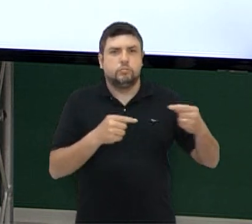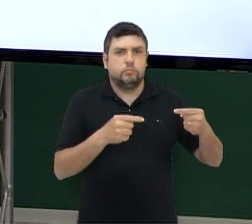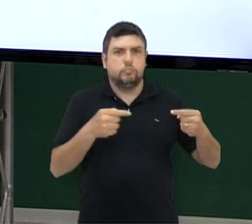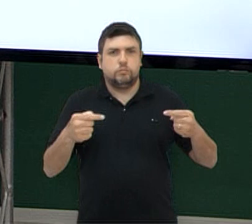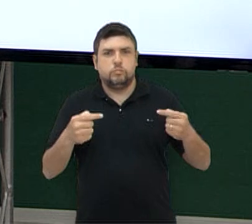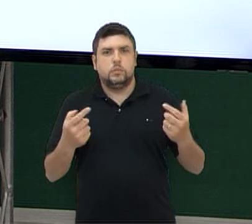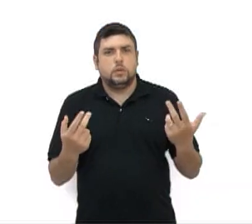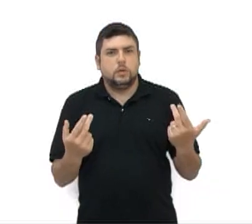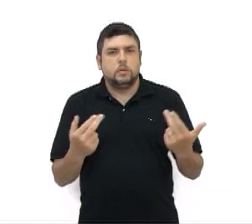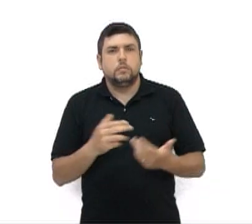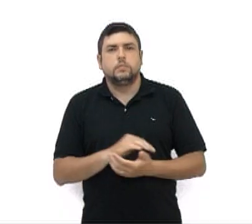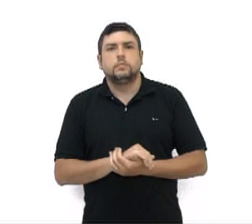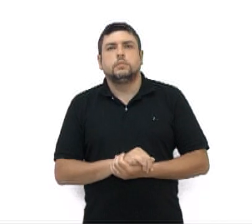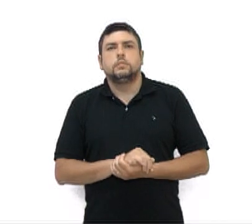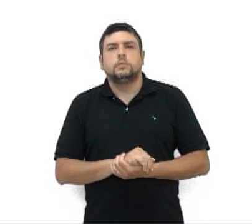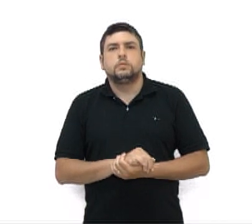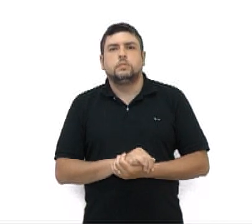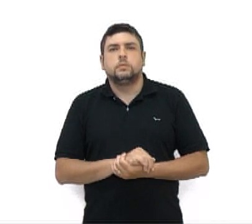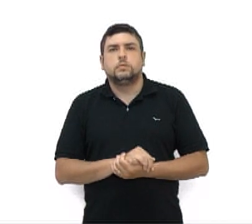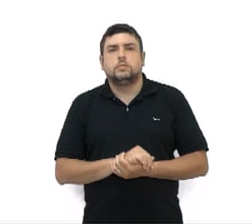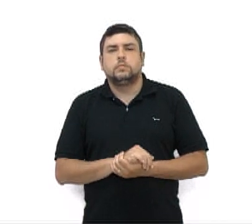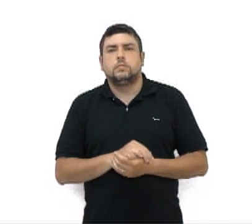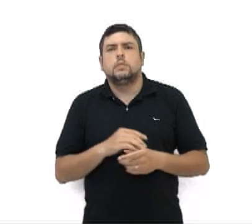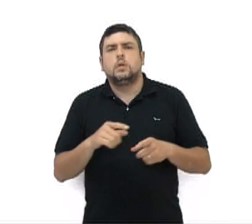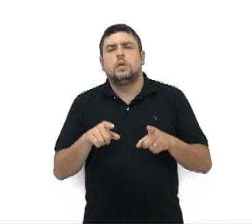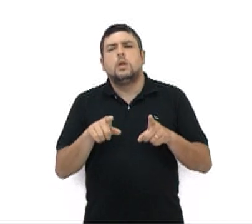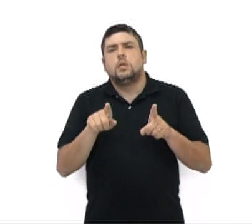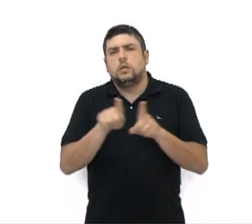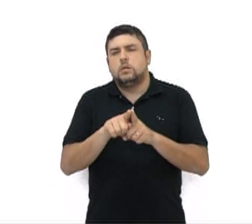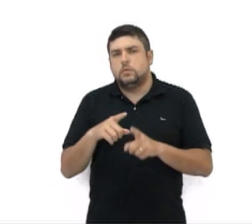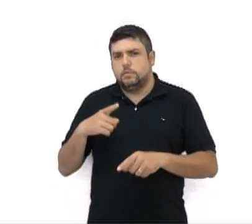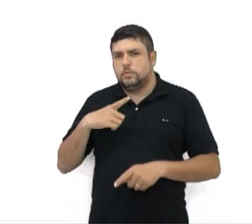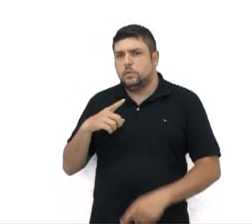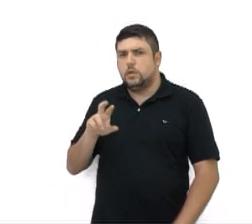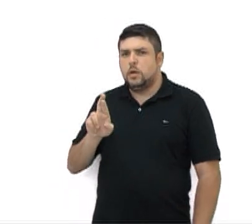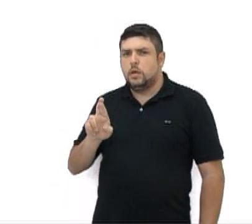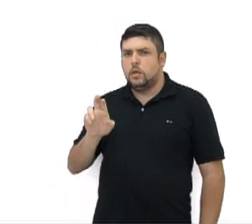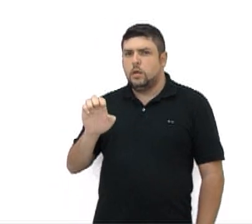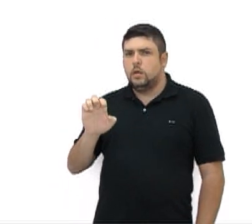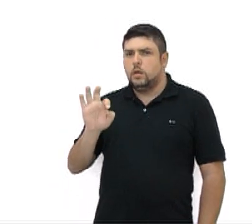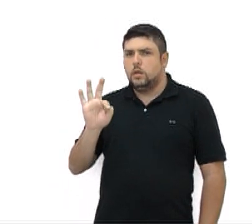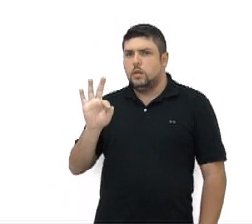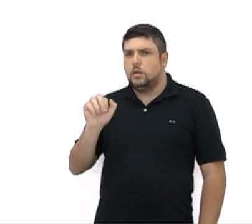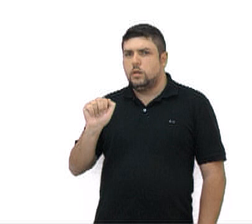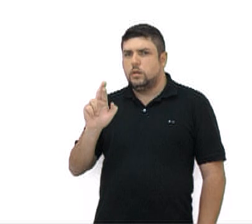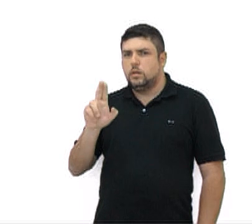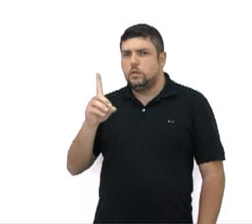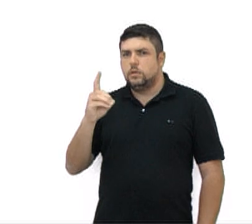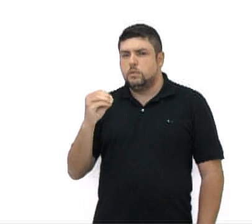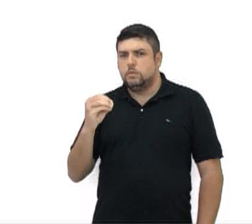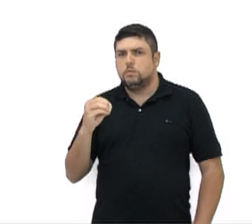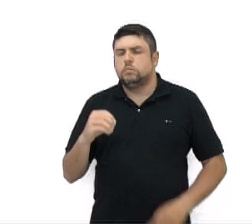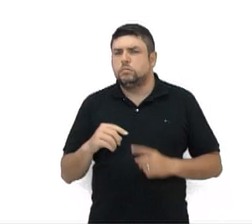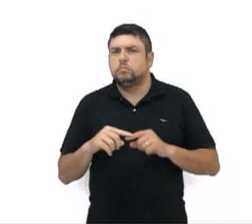nós temos o chamado movimento retardado, certo? Esse movimento retardado,